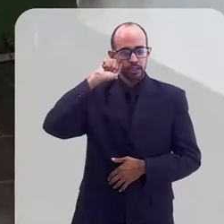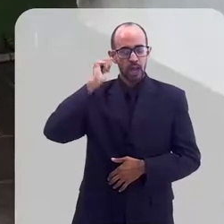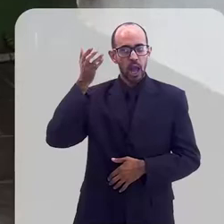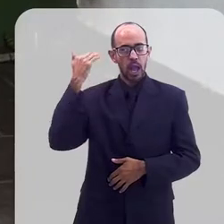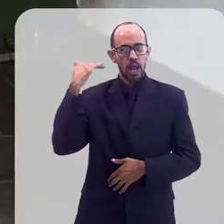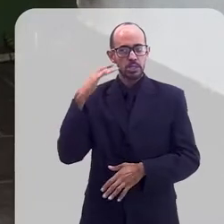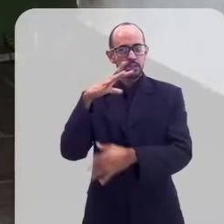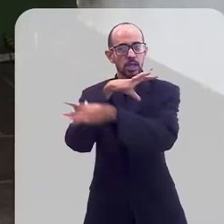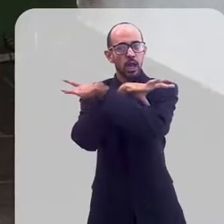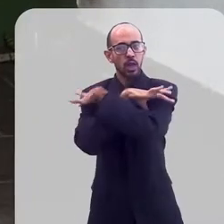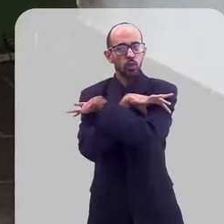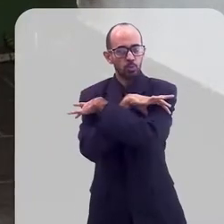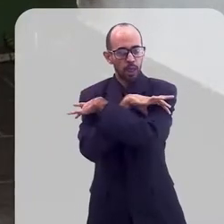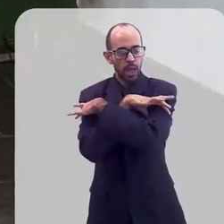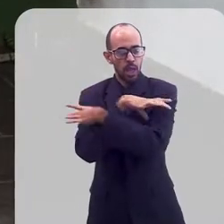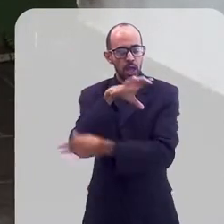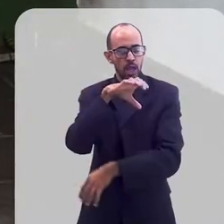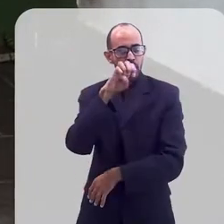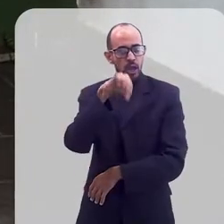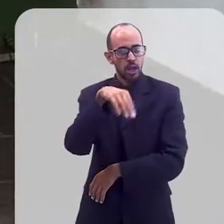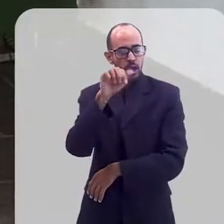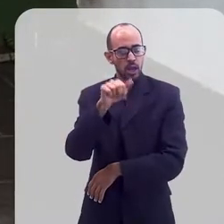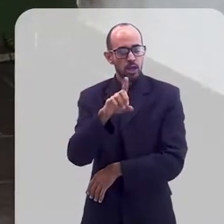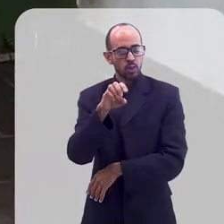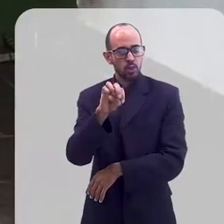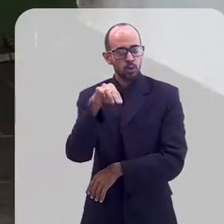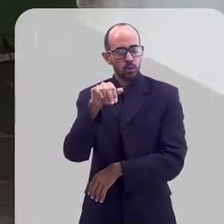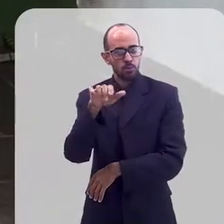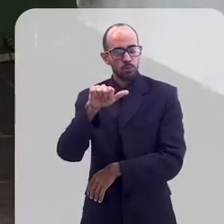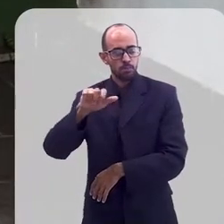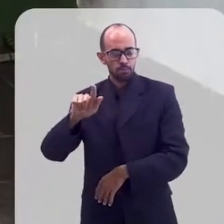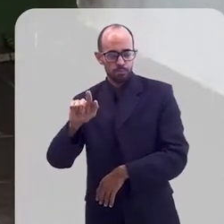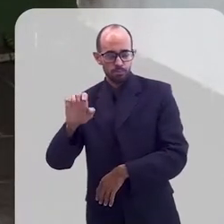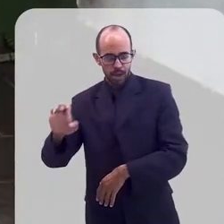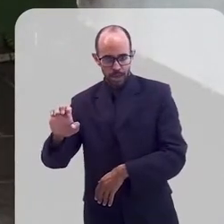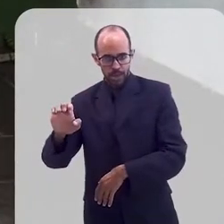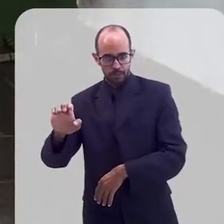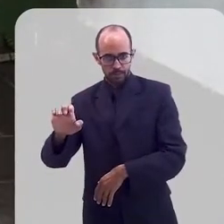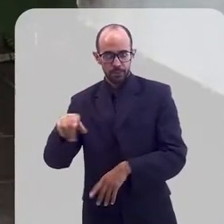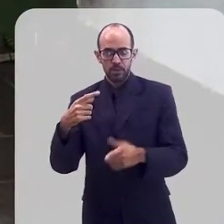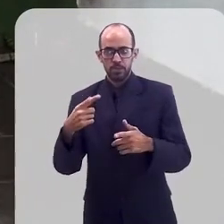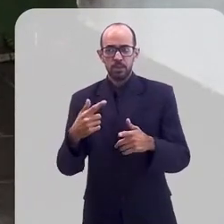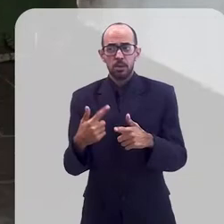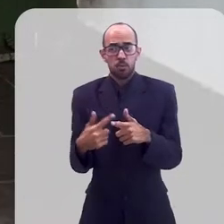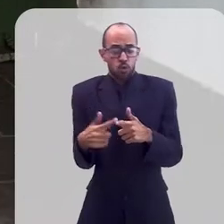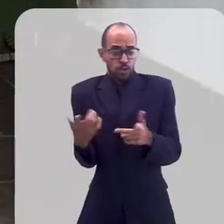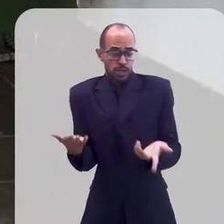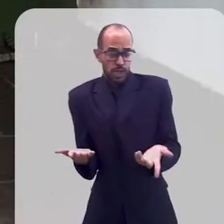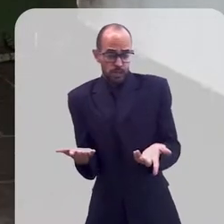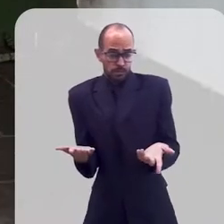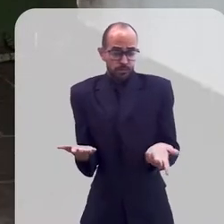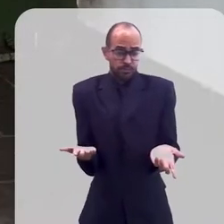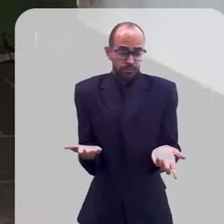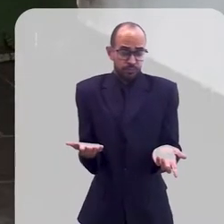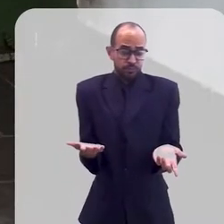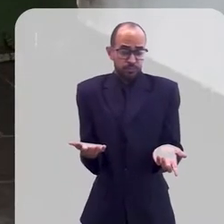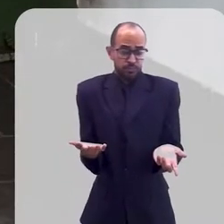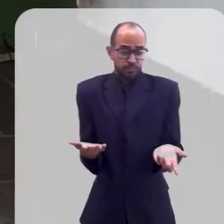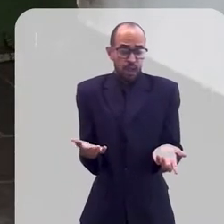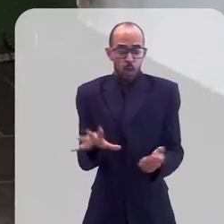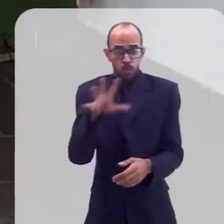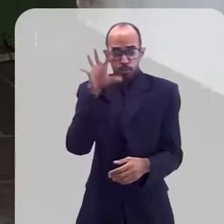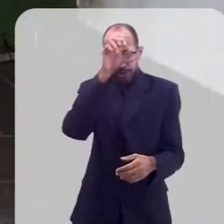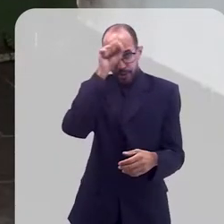candomblé. Chamam de matrizes africanas. A Umbanda, ela é ameríndia, ela é panteão africano,